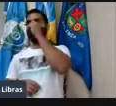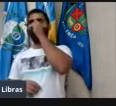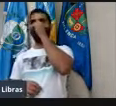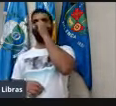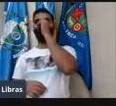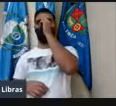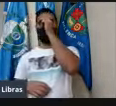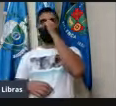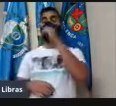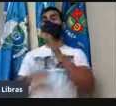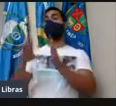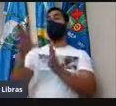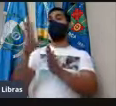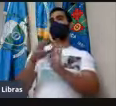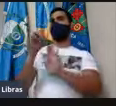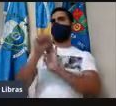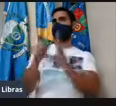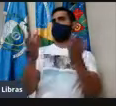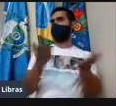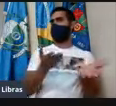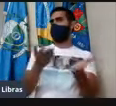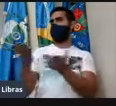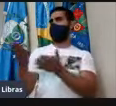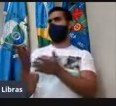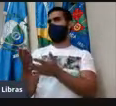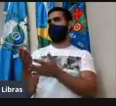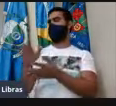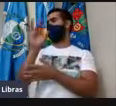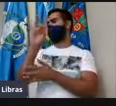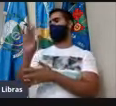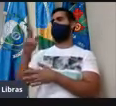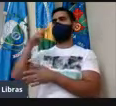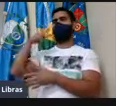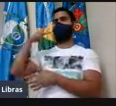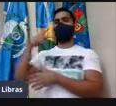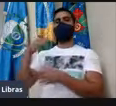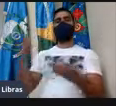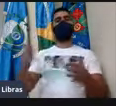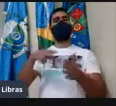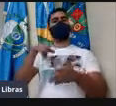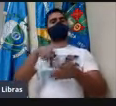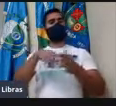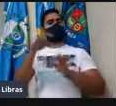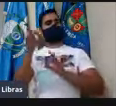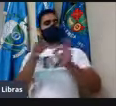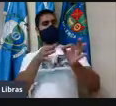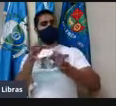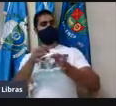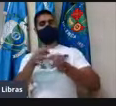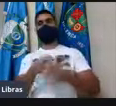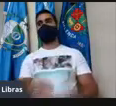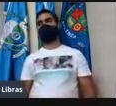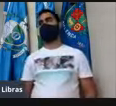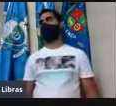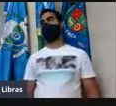As cópias dos ofícios serão encaminhadas aos respectivos vereadores. Leitura dos projetos, nobre colega